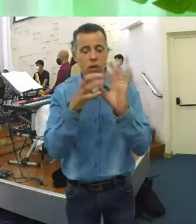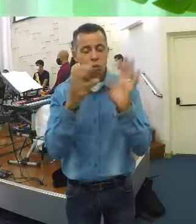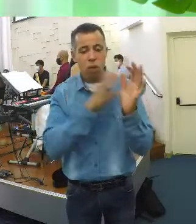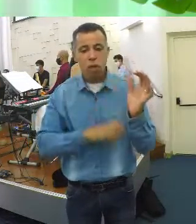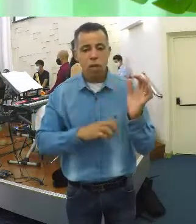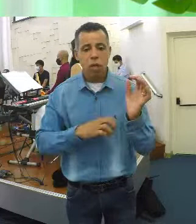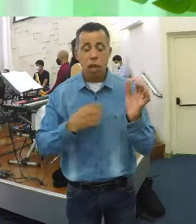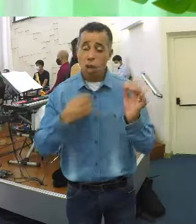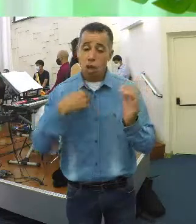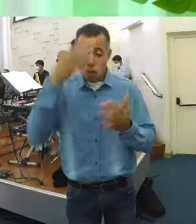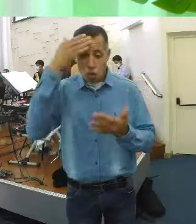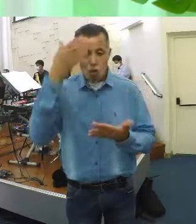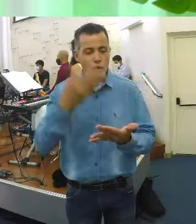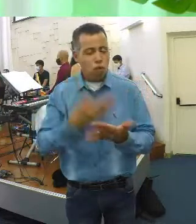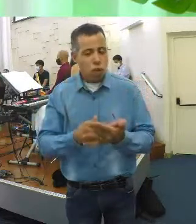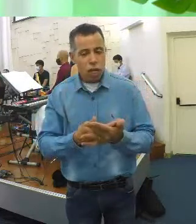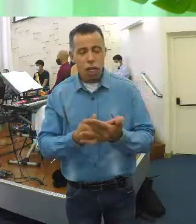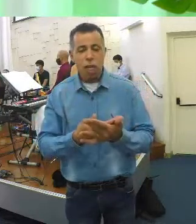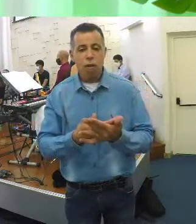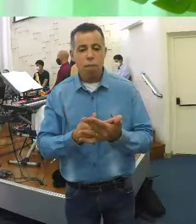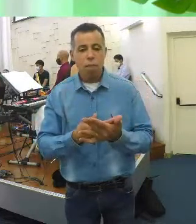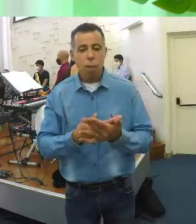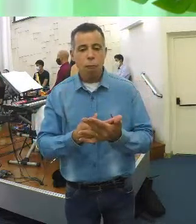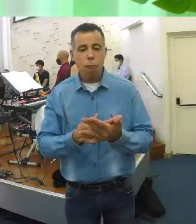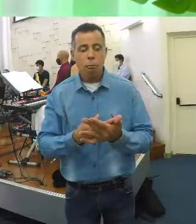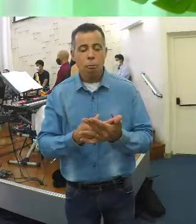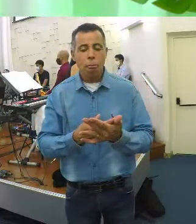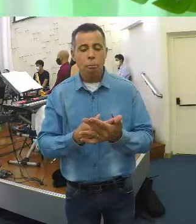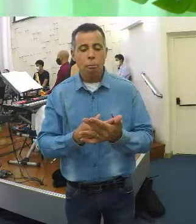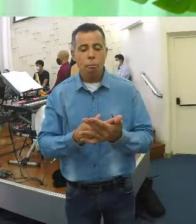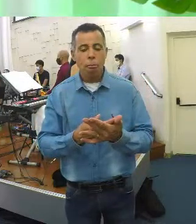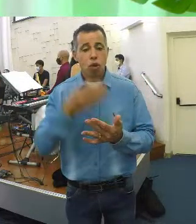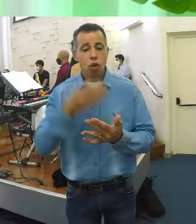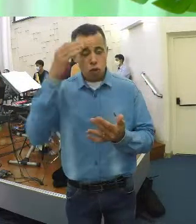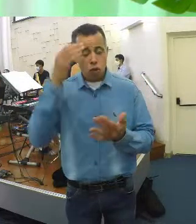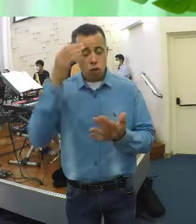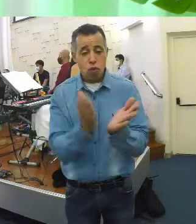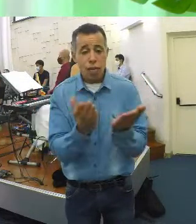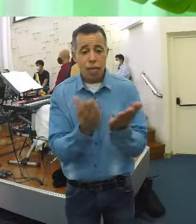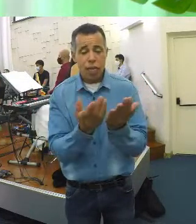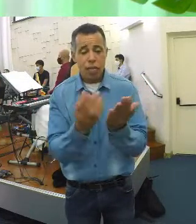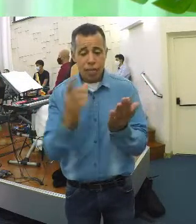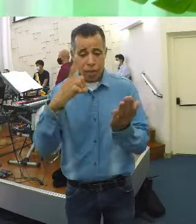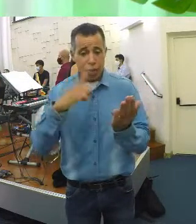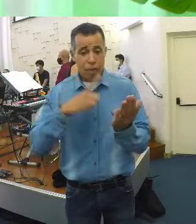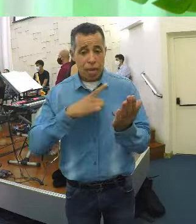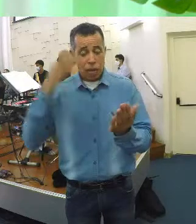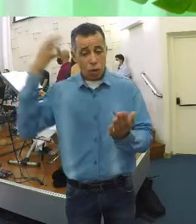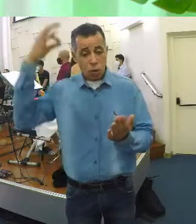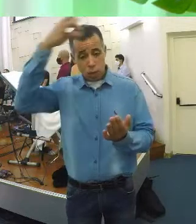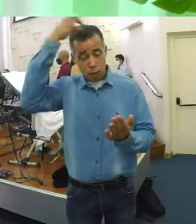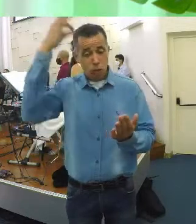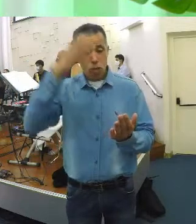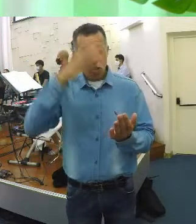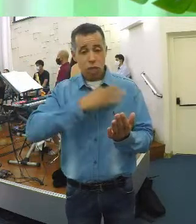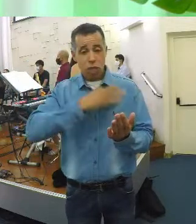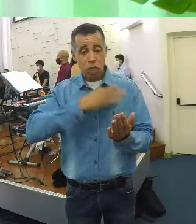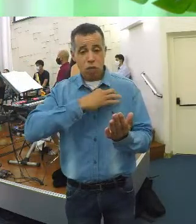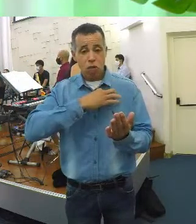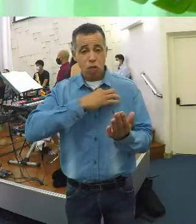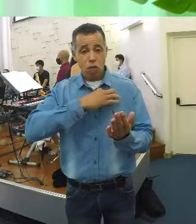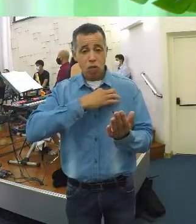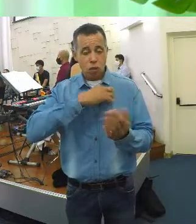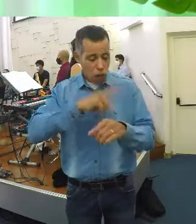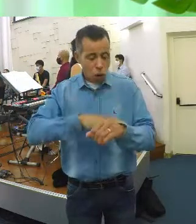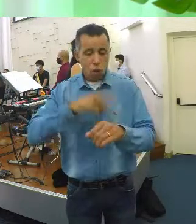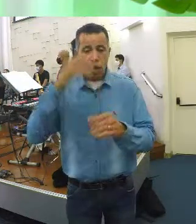e estou amparado pelo texto bíblico, que o crente recebe o Espírito de Deus quando crê nele. Uma crença